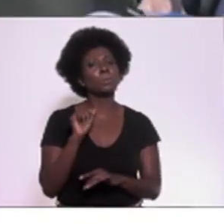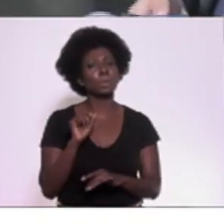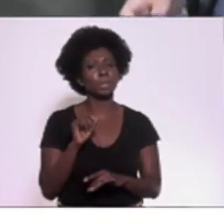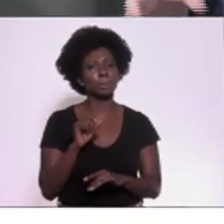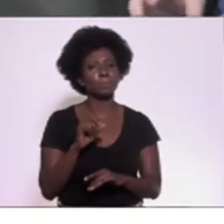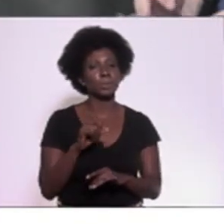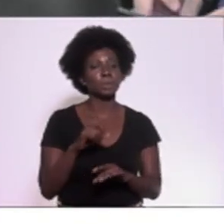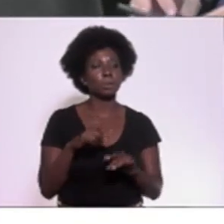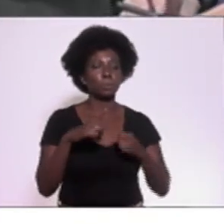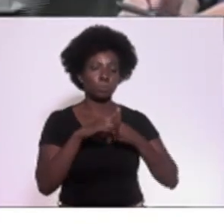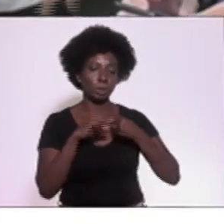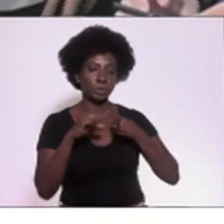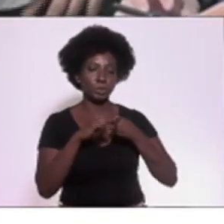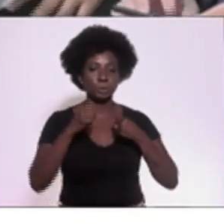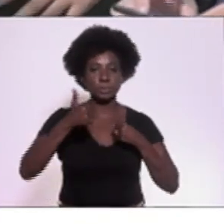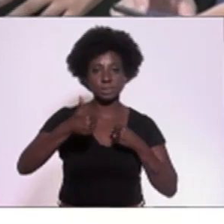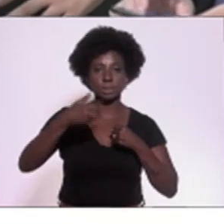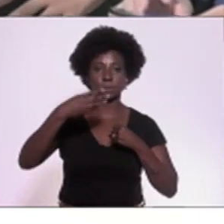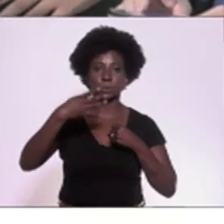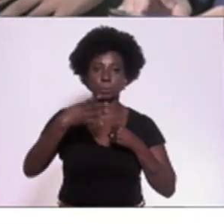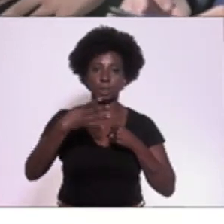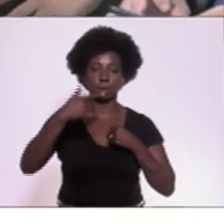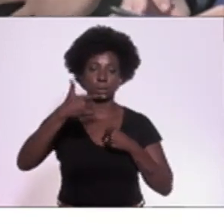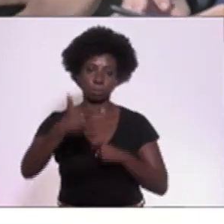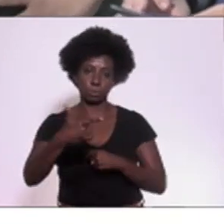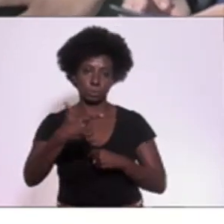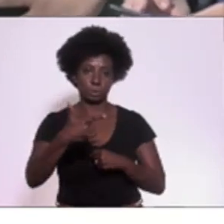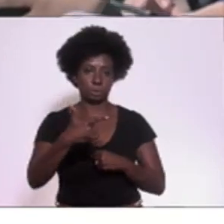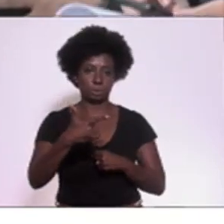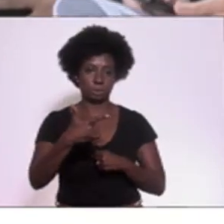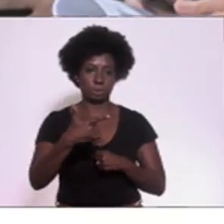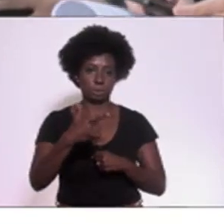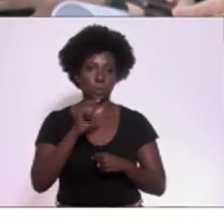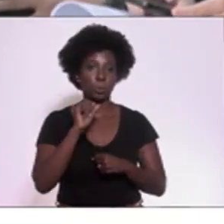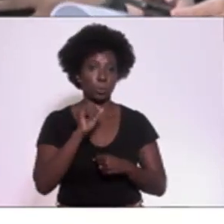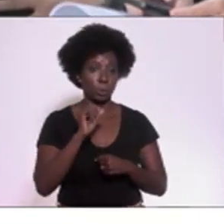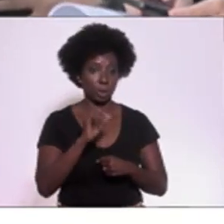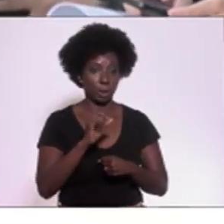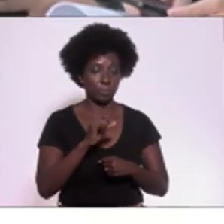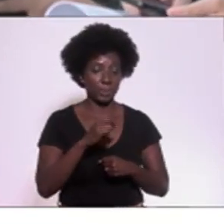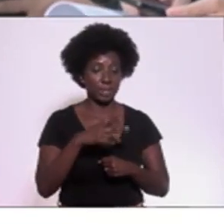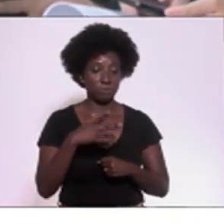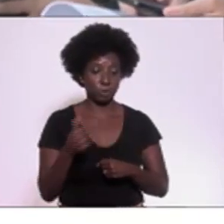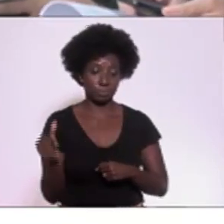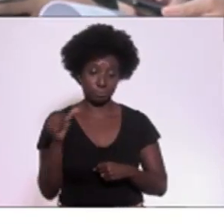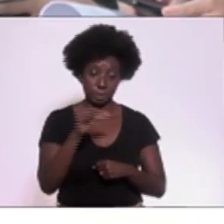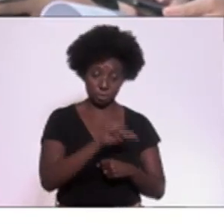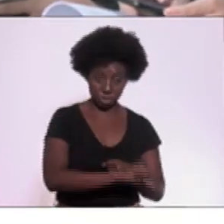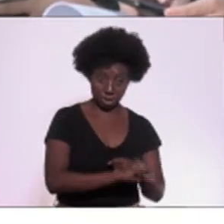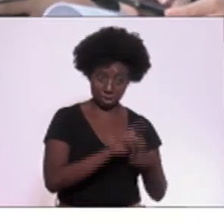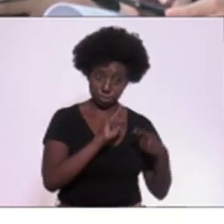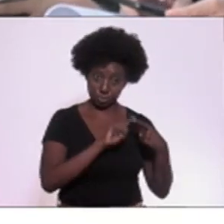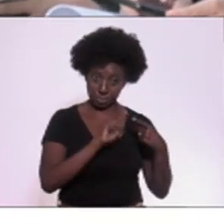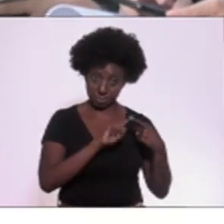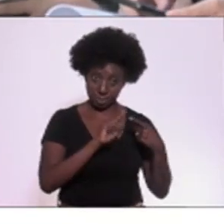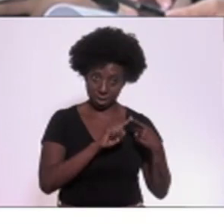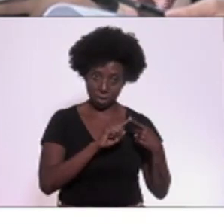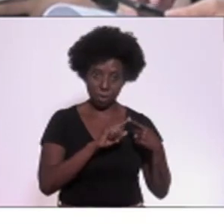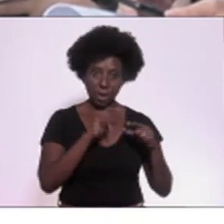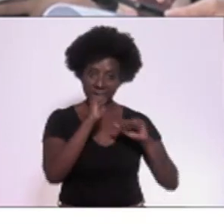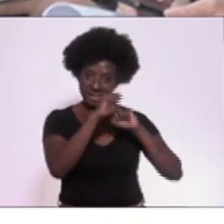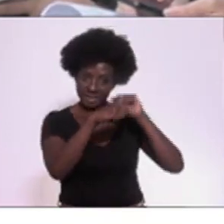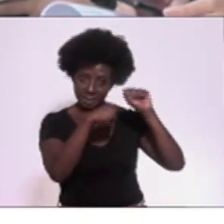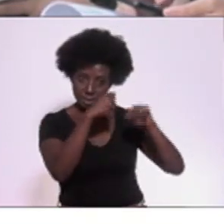Artigo 142. Consideram-se prejudicados, inciso 1º, a discussão ou votação de qualquer